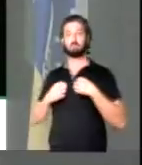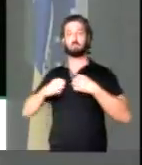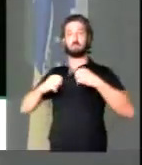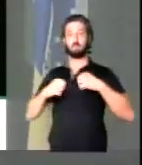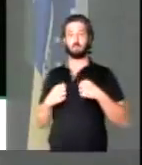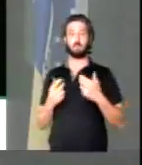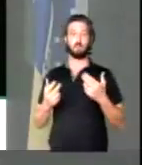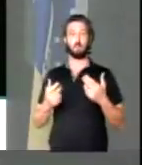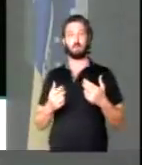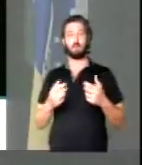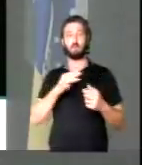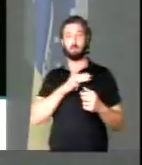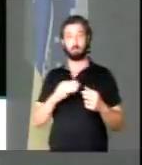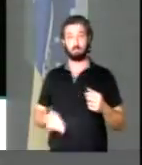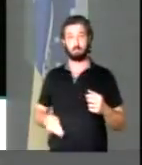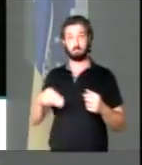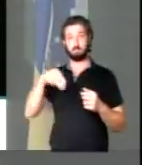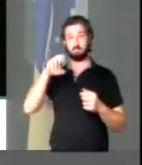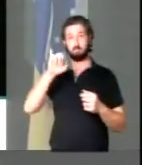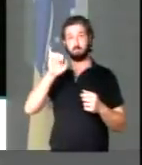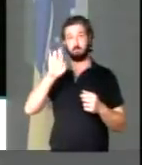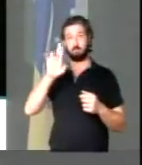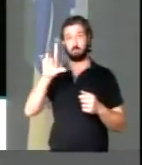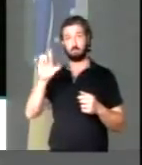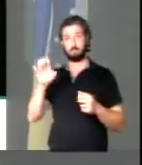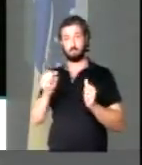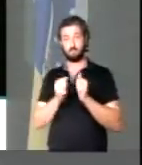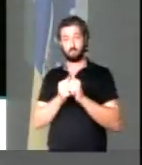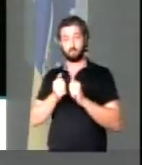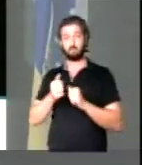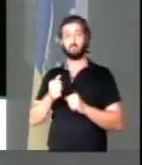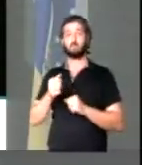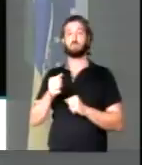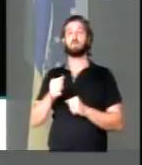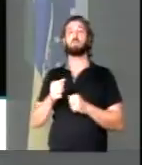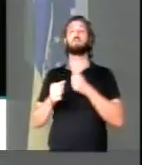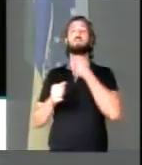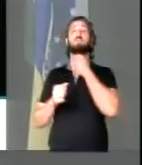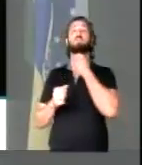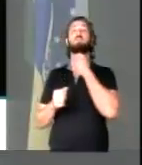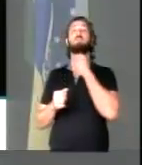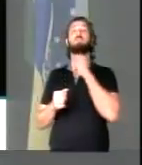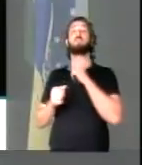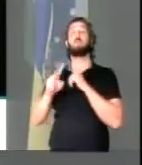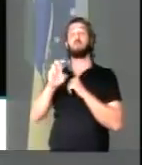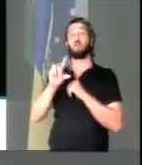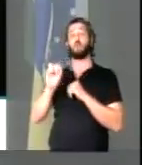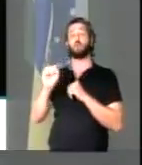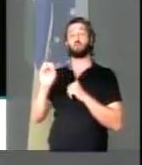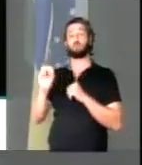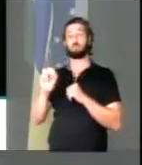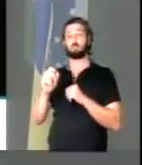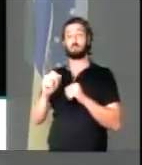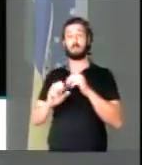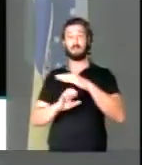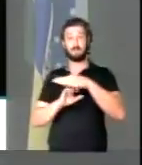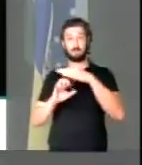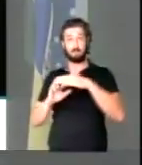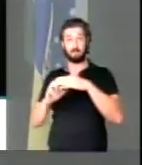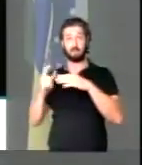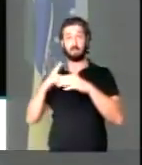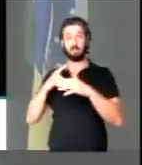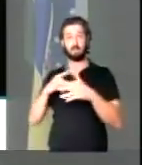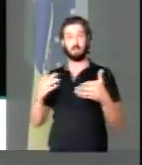nosso ministro Henrique Meirelles, juntamente com o presidente da ABIMAQ, senhor Veloso, para que as empresas que estão